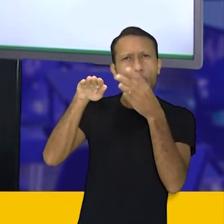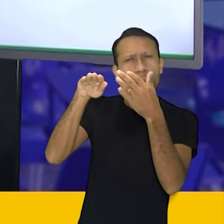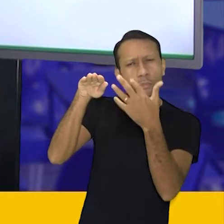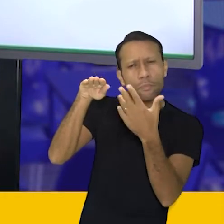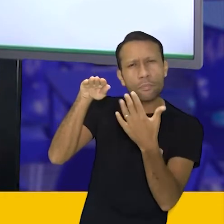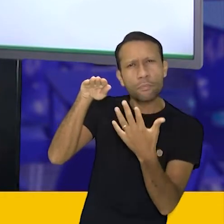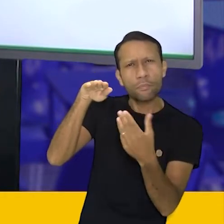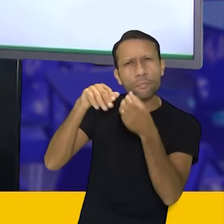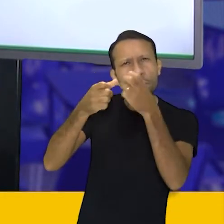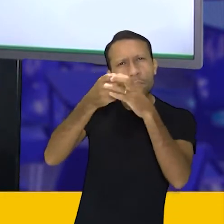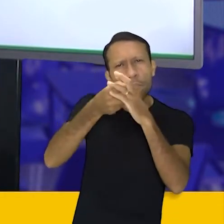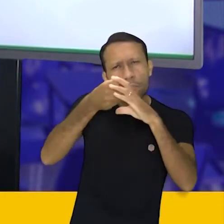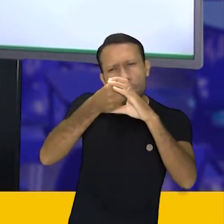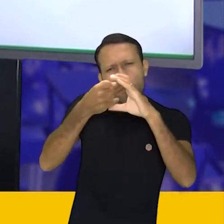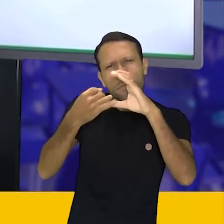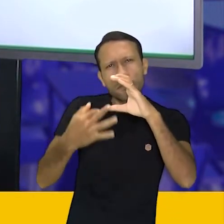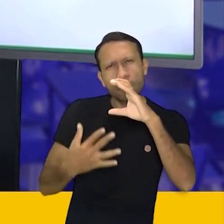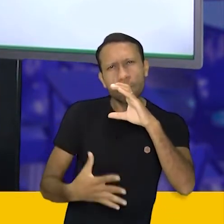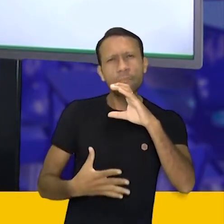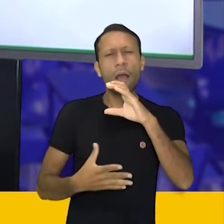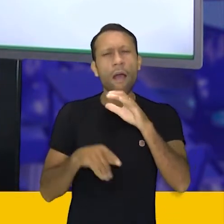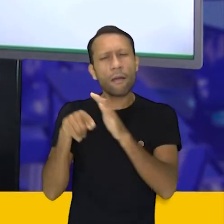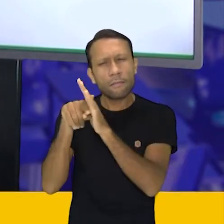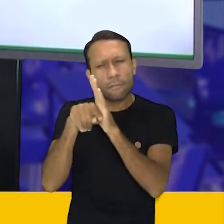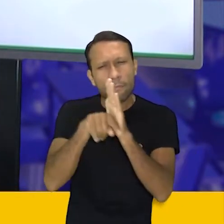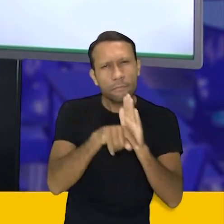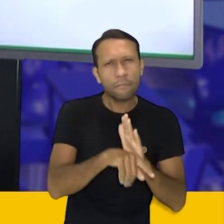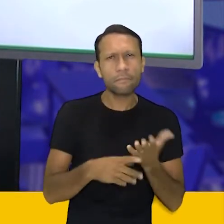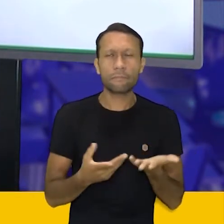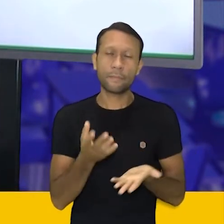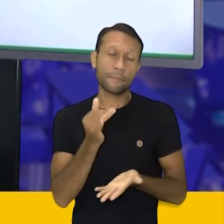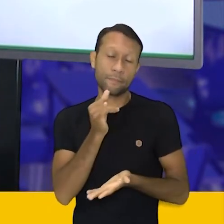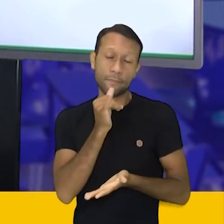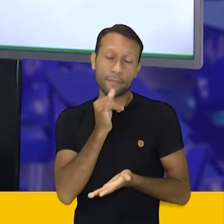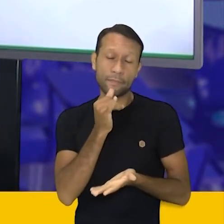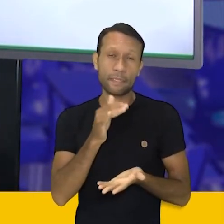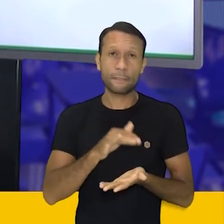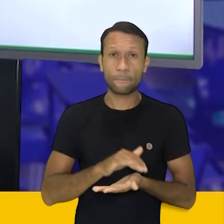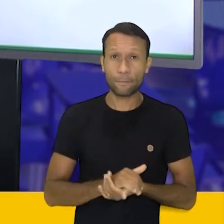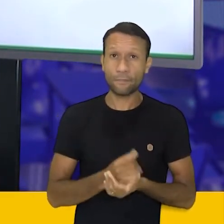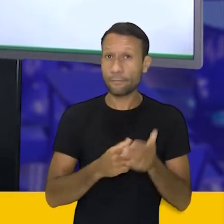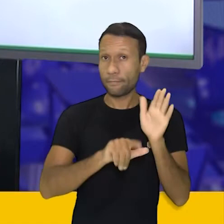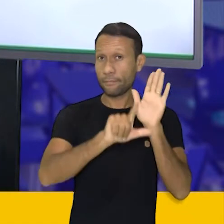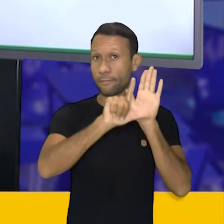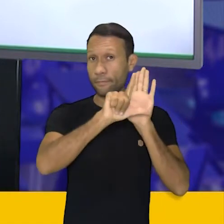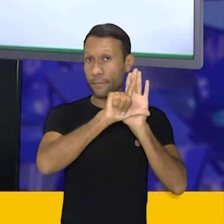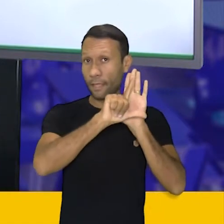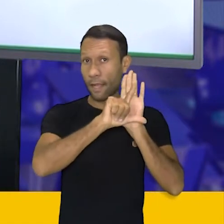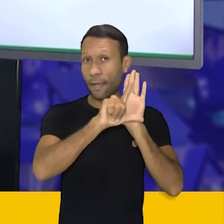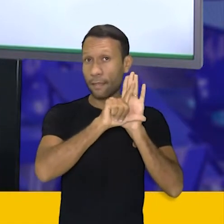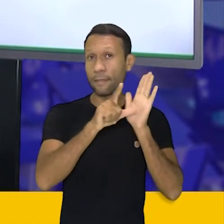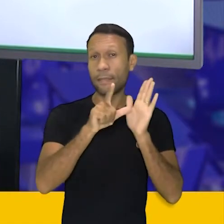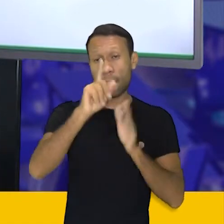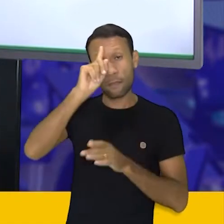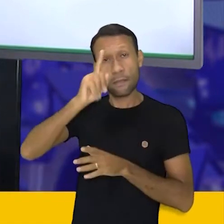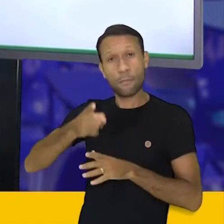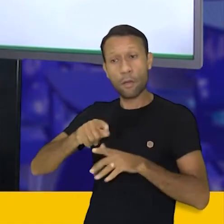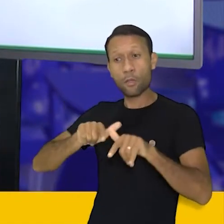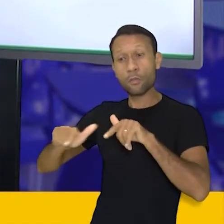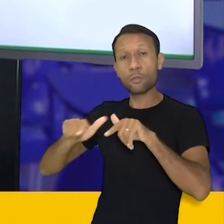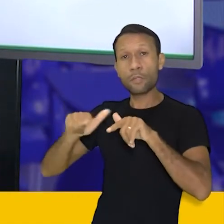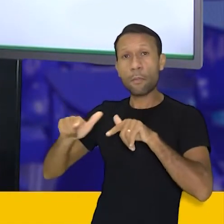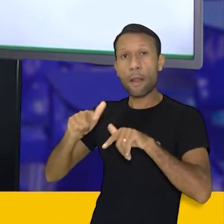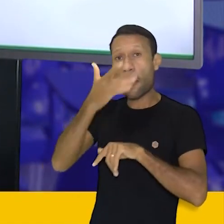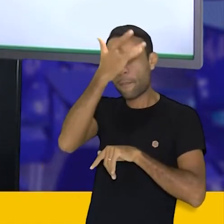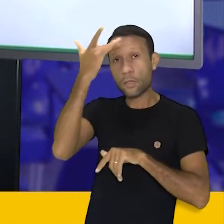partir dela surgem outras. Umas mais antigas, outras mais recentes. Por exemplo, a lei que rege o